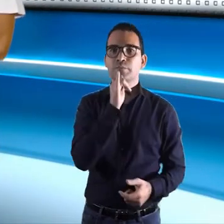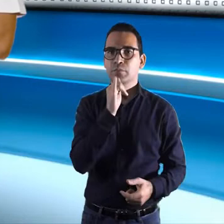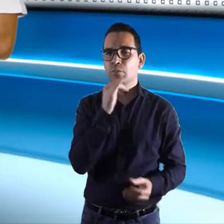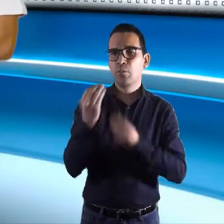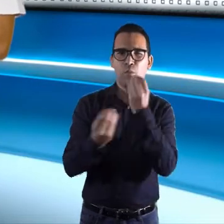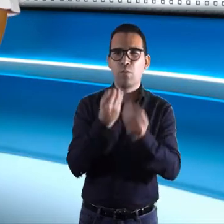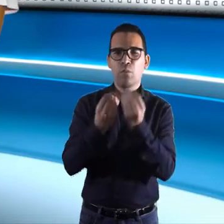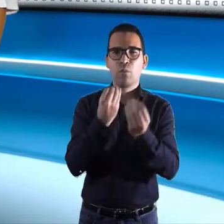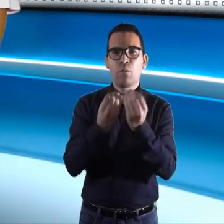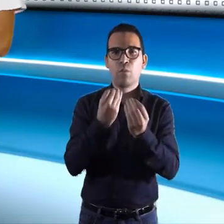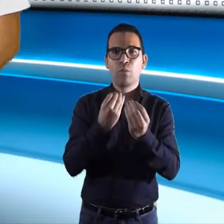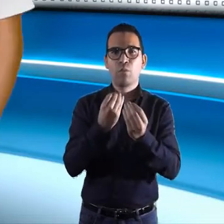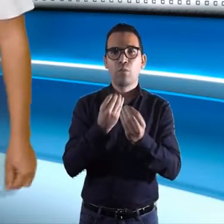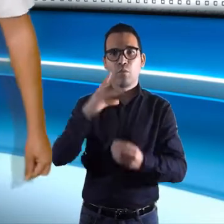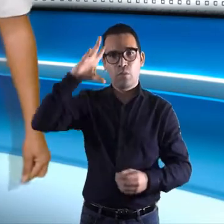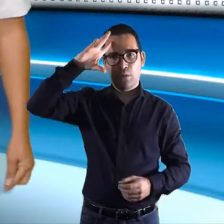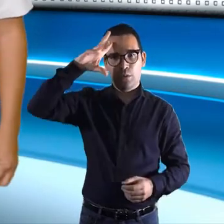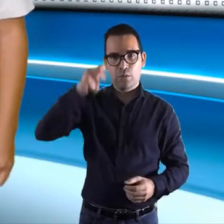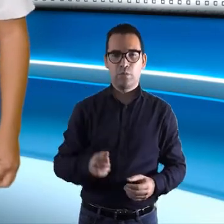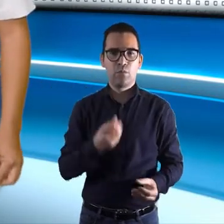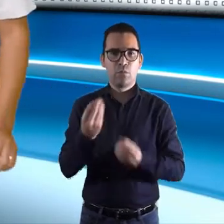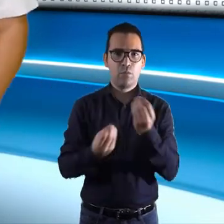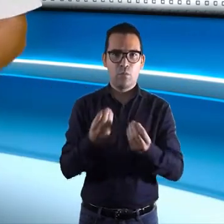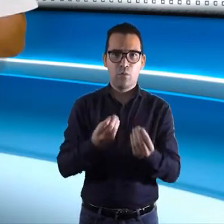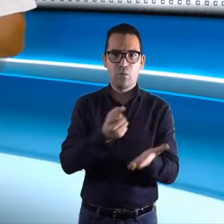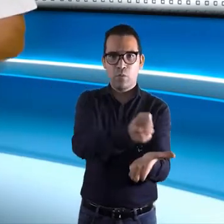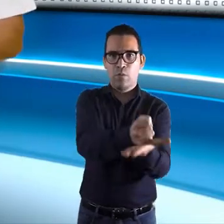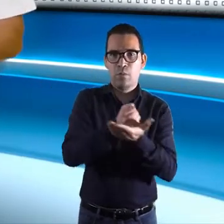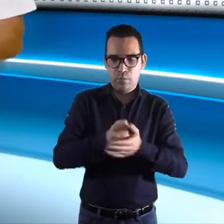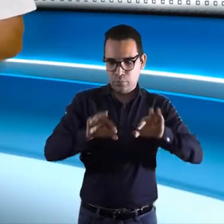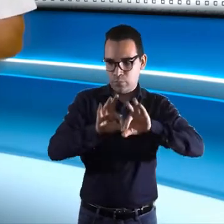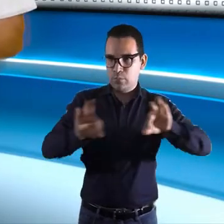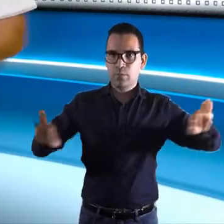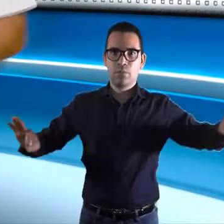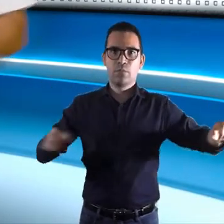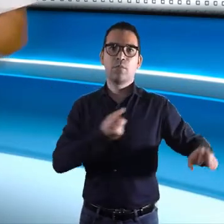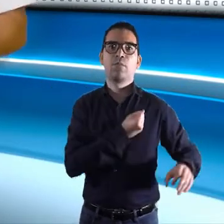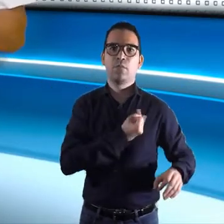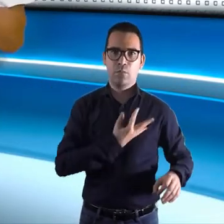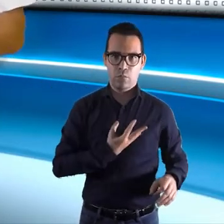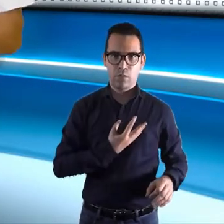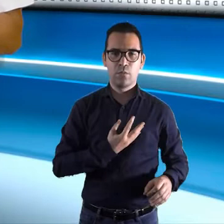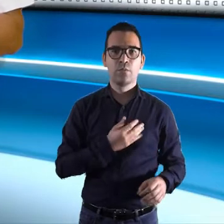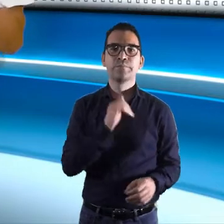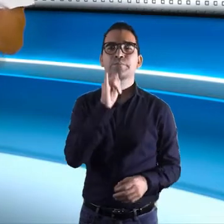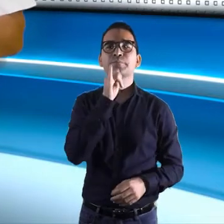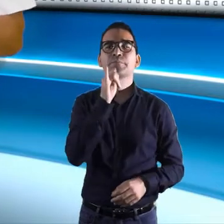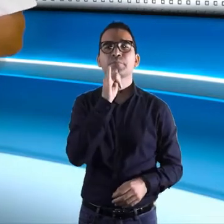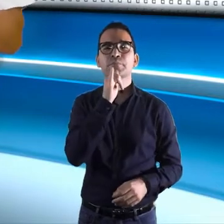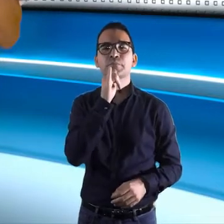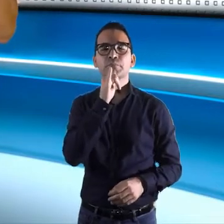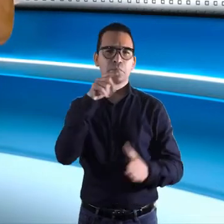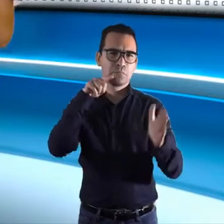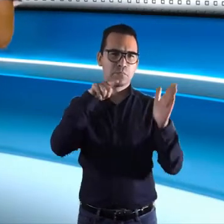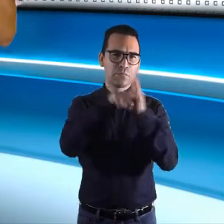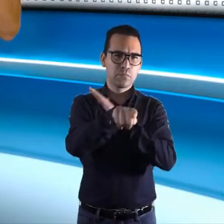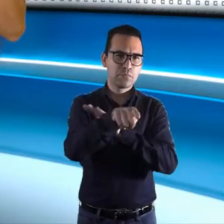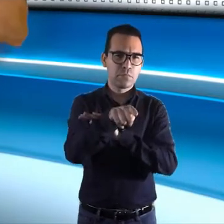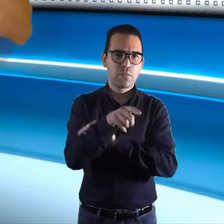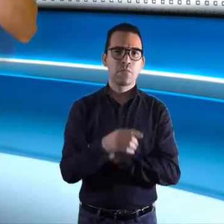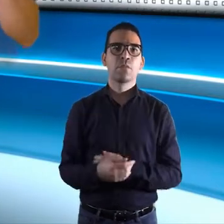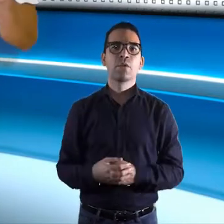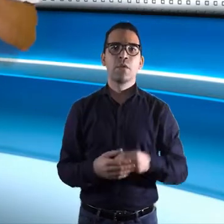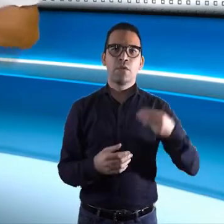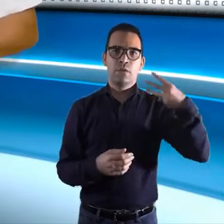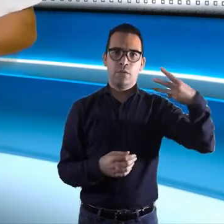o auxílio da reta numérica. Por exemplo, se eu perguntar quanto é